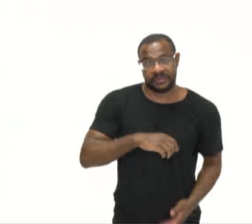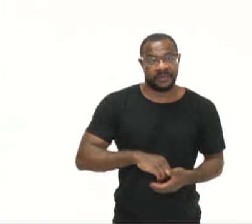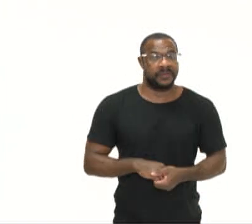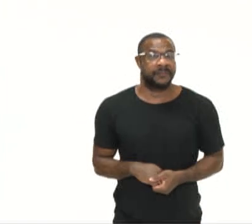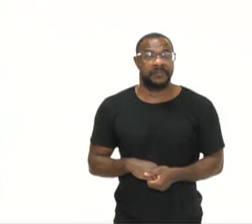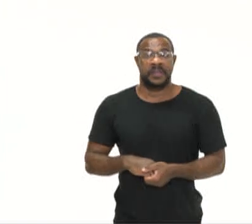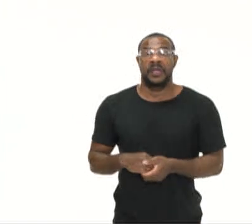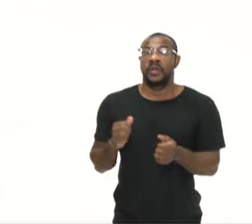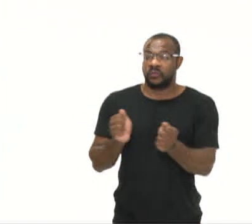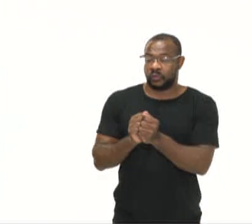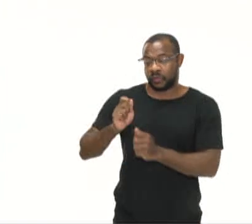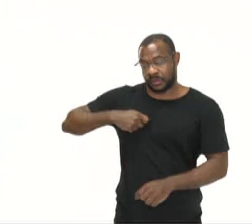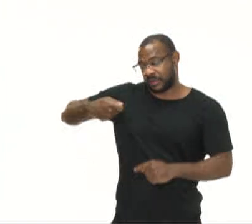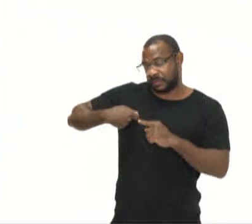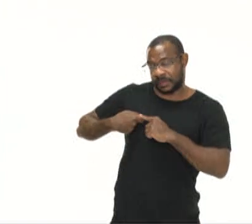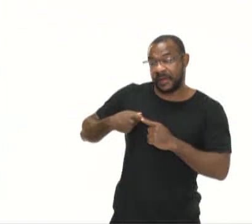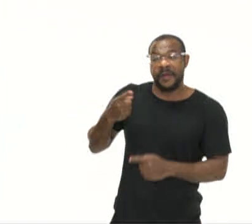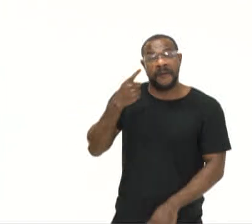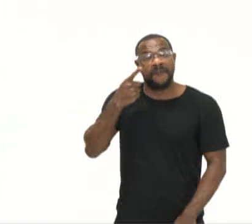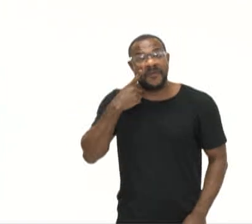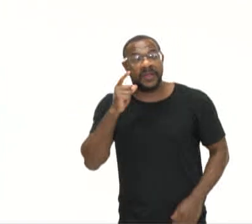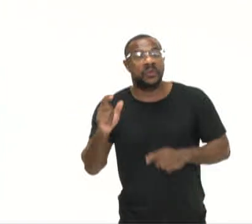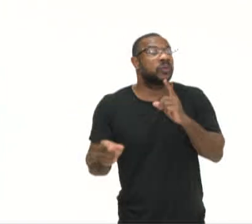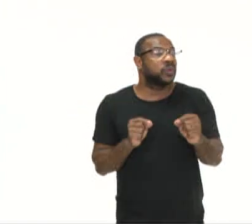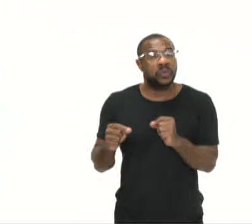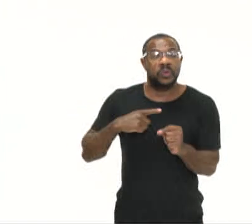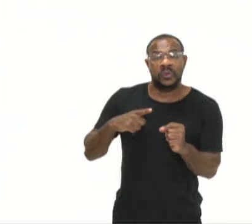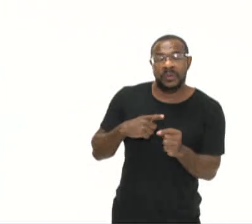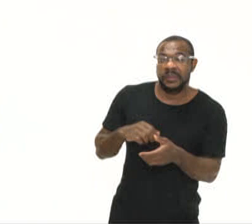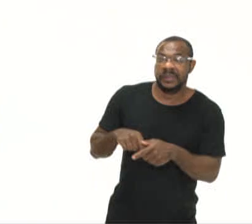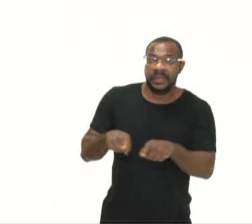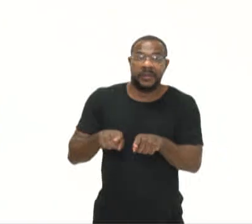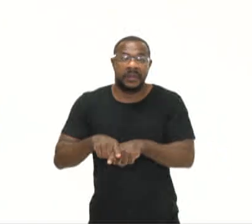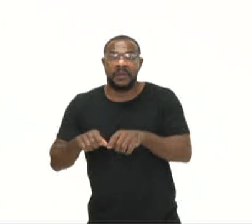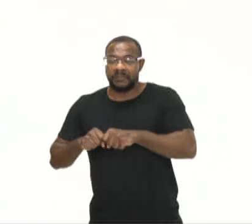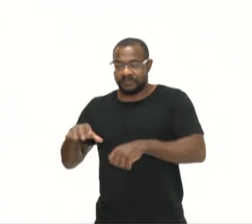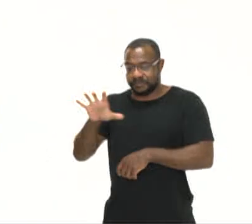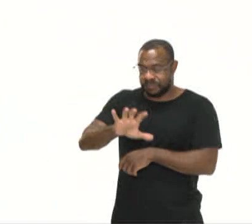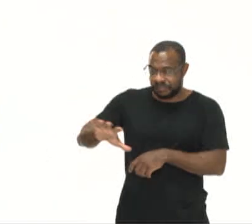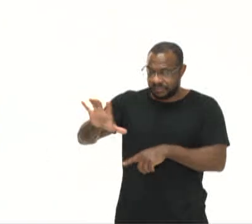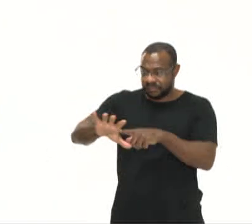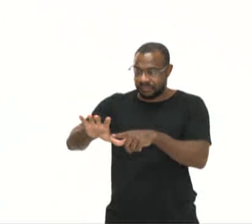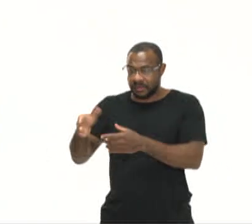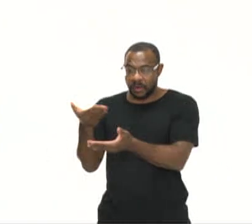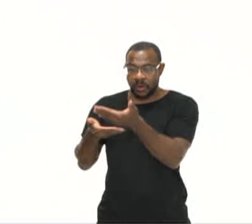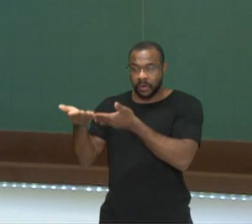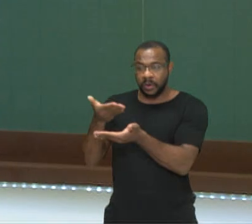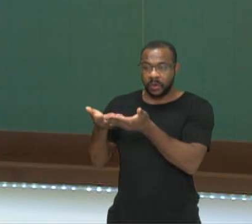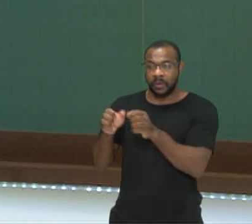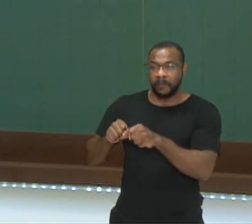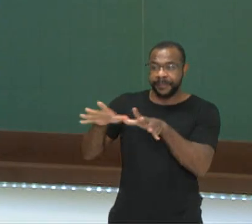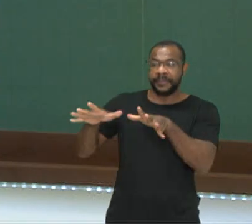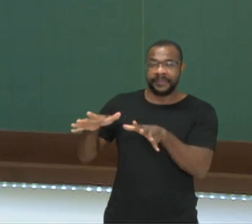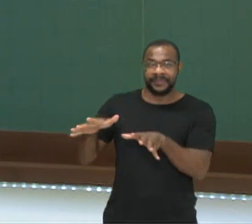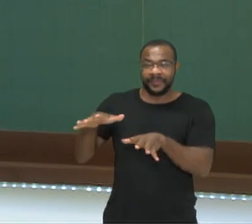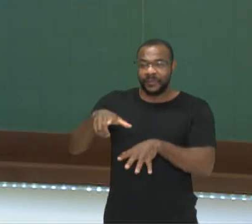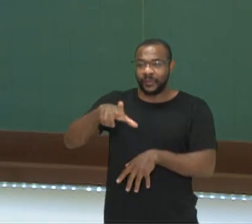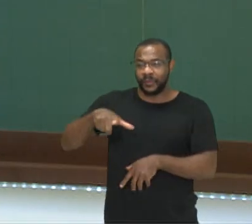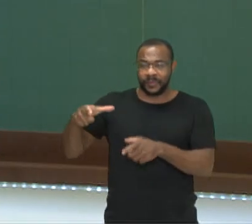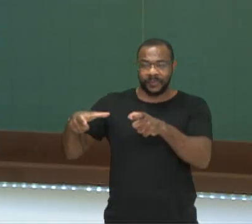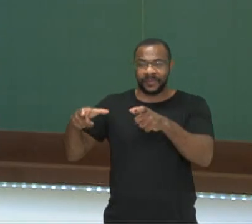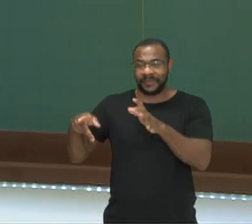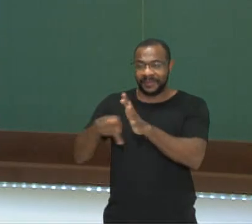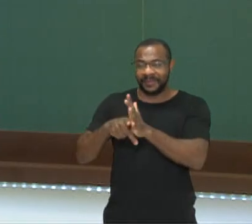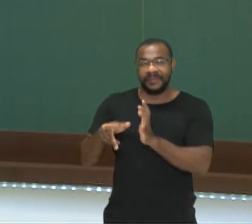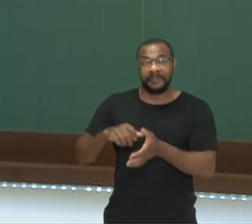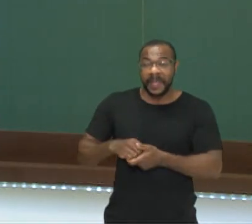Espanha, prevendo o domínio e a partilha do território português. Veja só, então já em